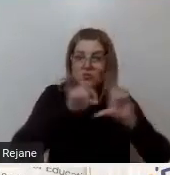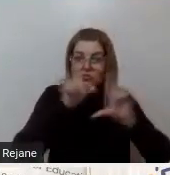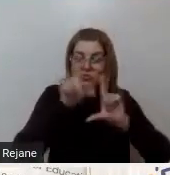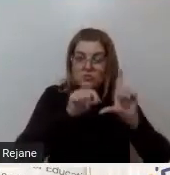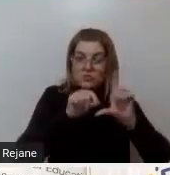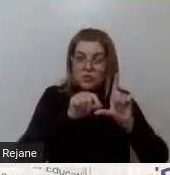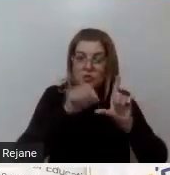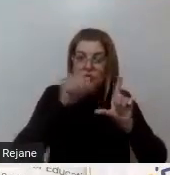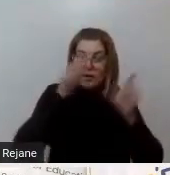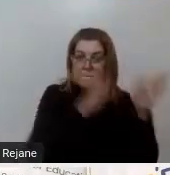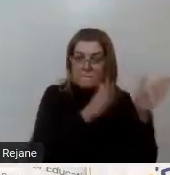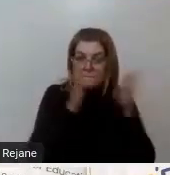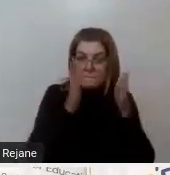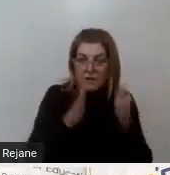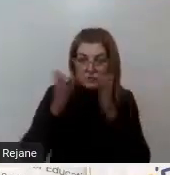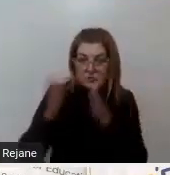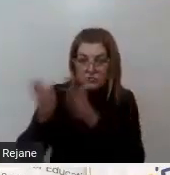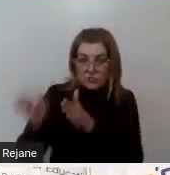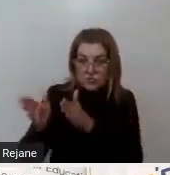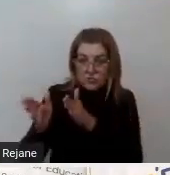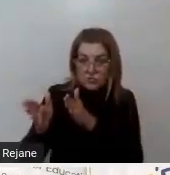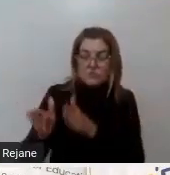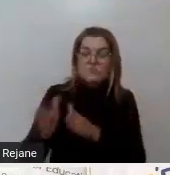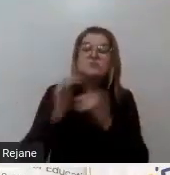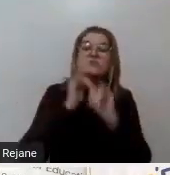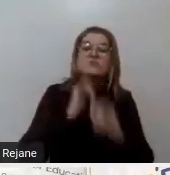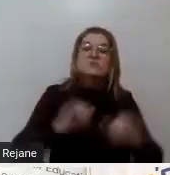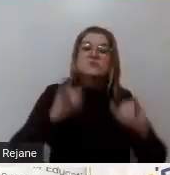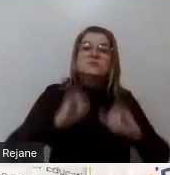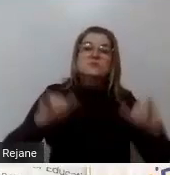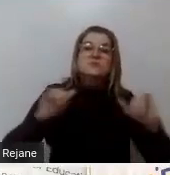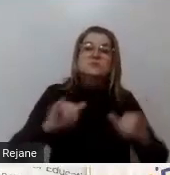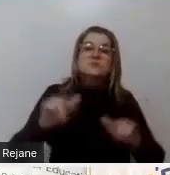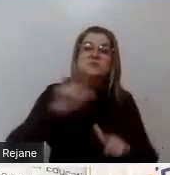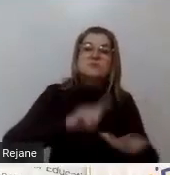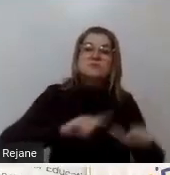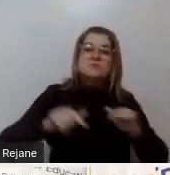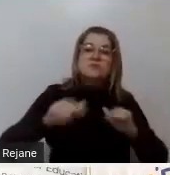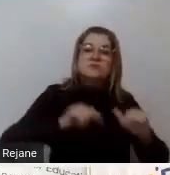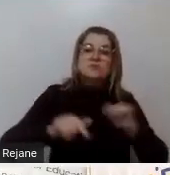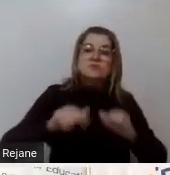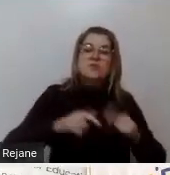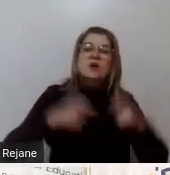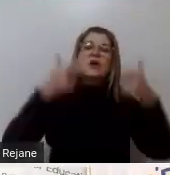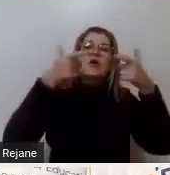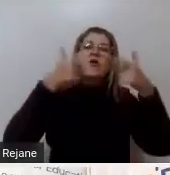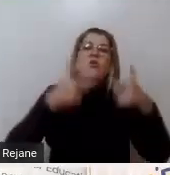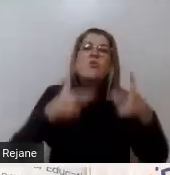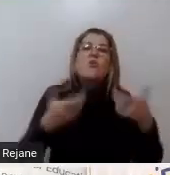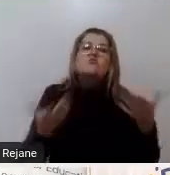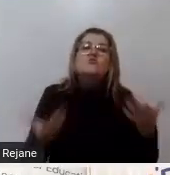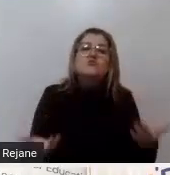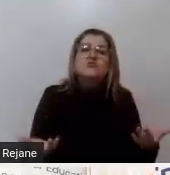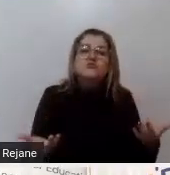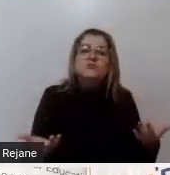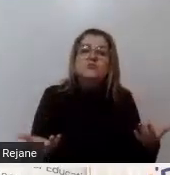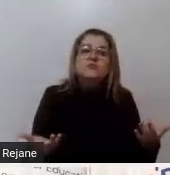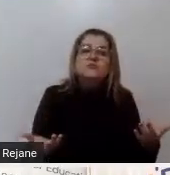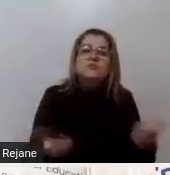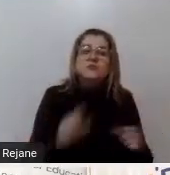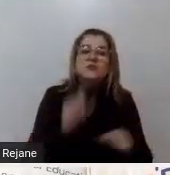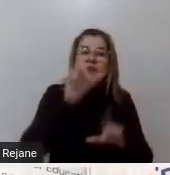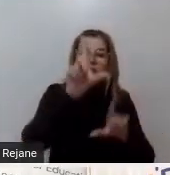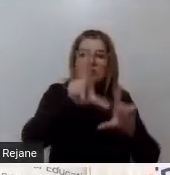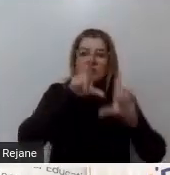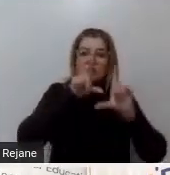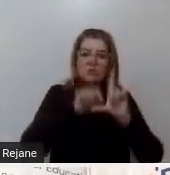são de distribuição da minha tarefa. Primeira coisa, para onde eu quero distribuir? Eu posso vir aqui e